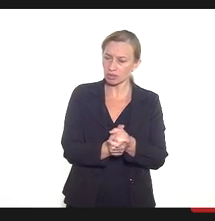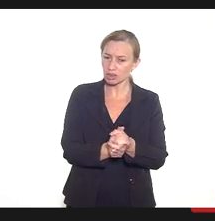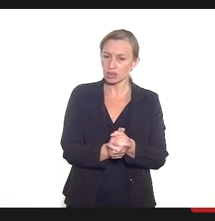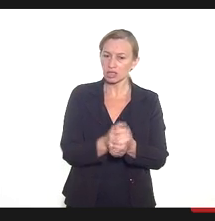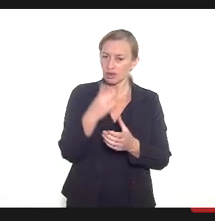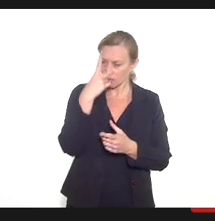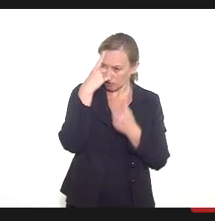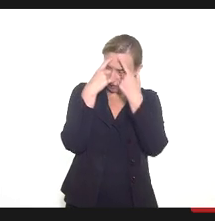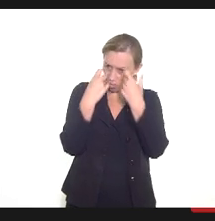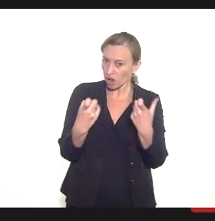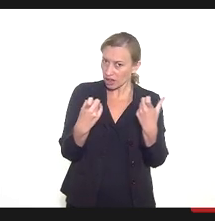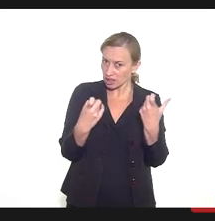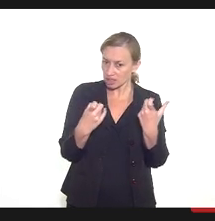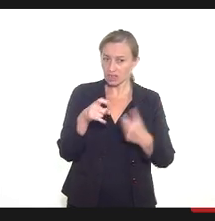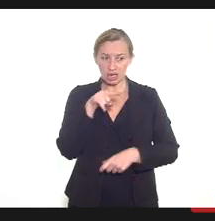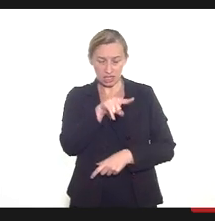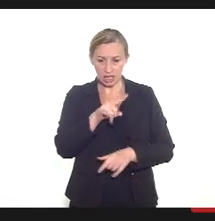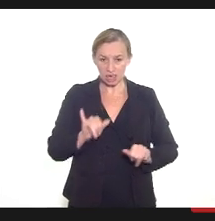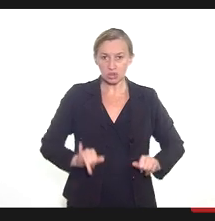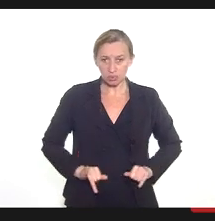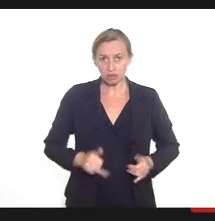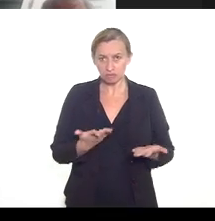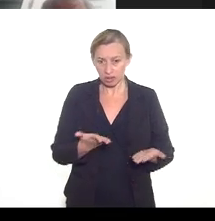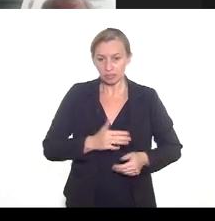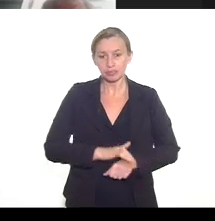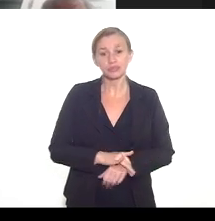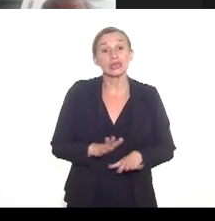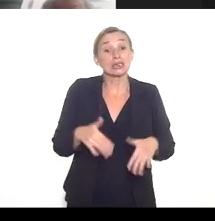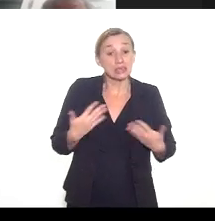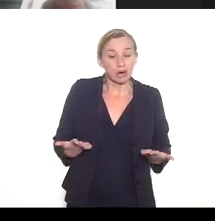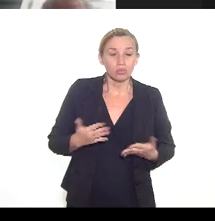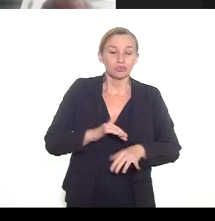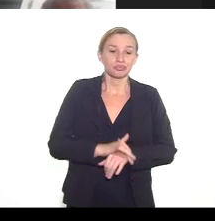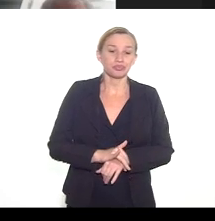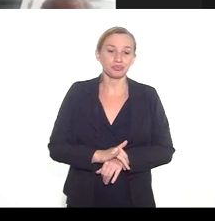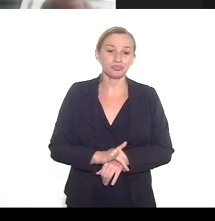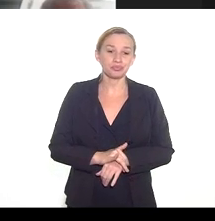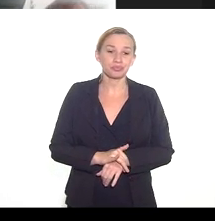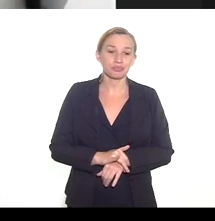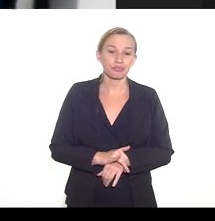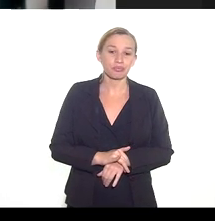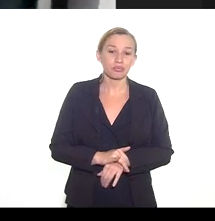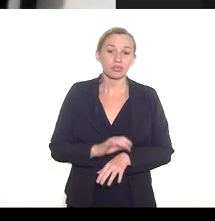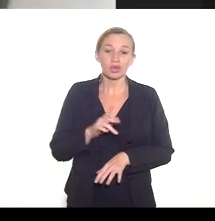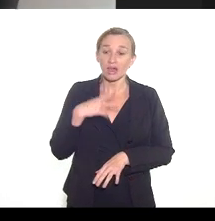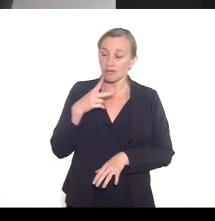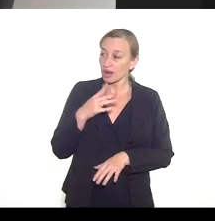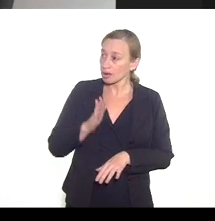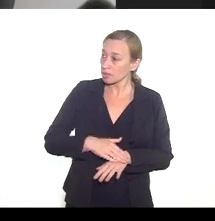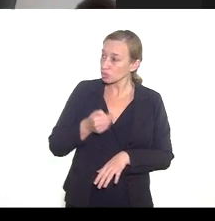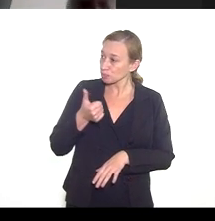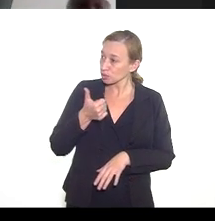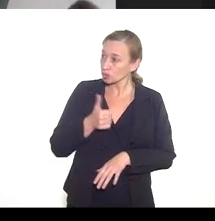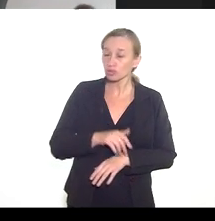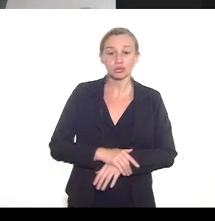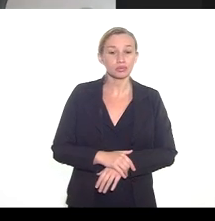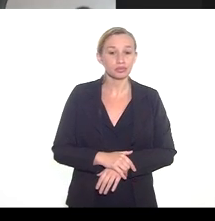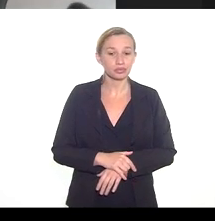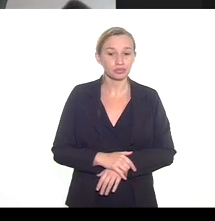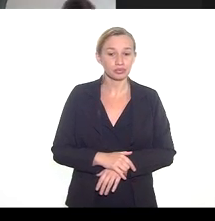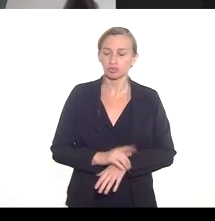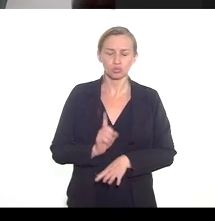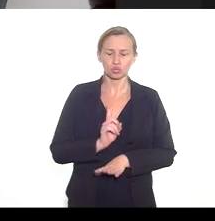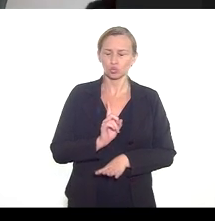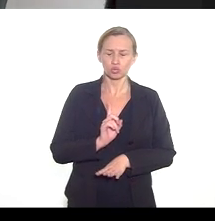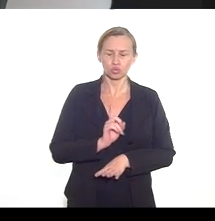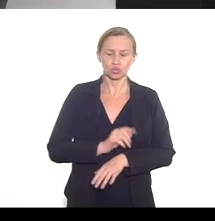agressões que ela sofreu. Então, se o senhor quer a fala mais um pouco?